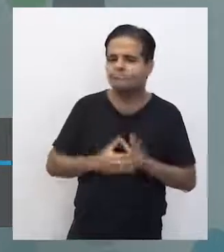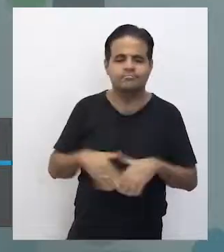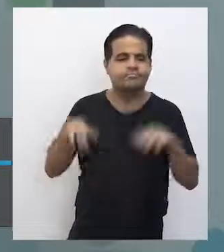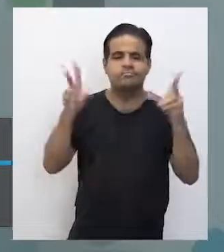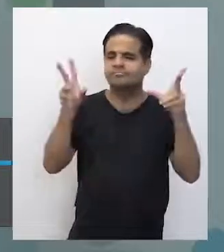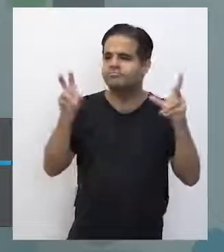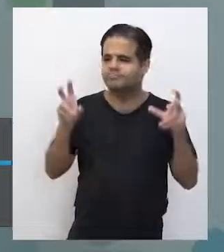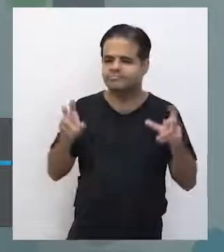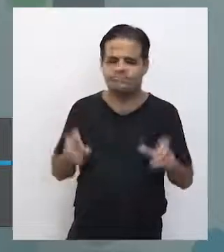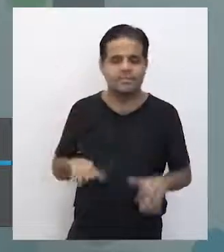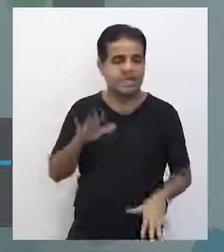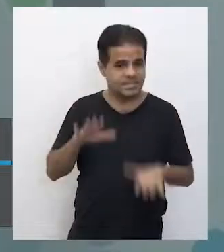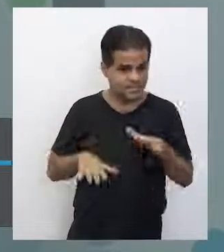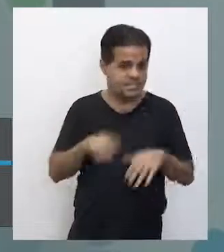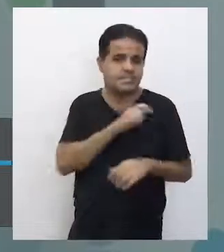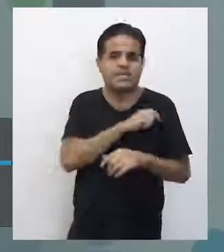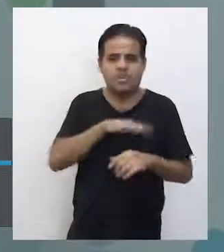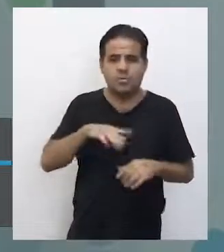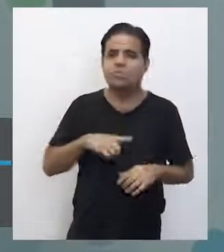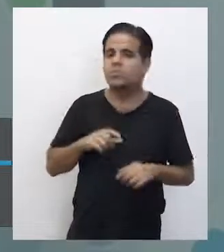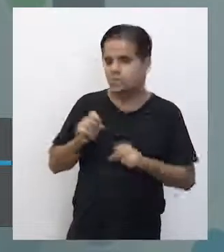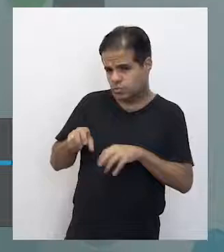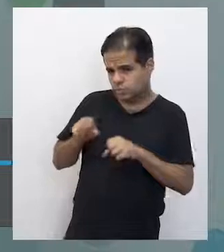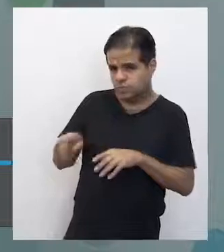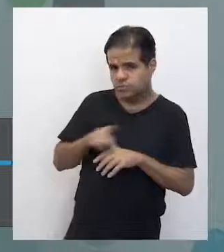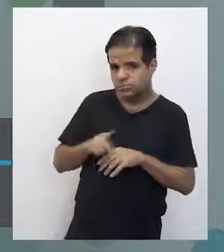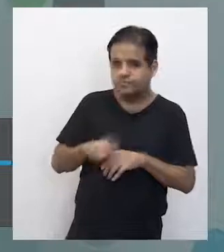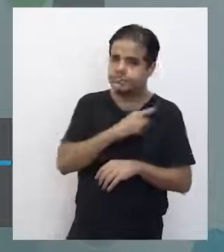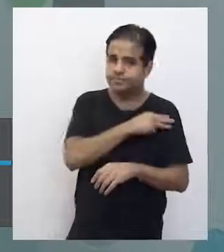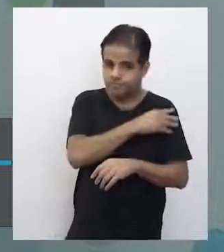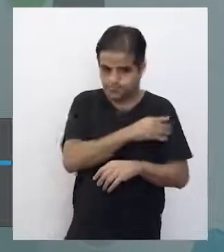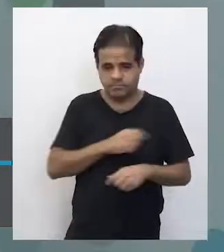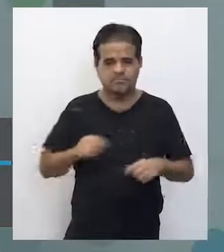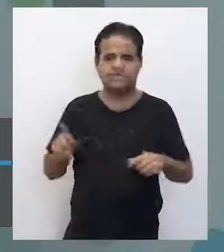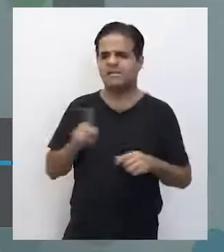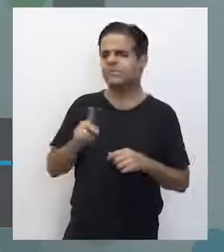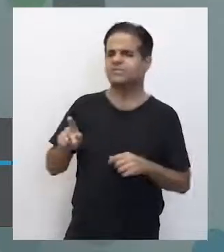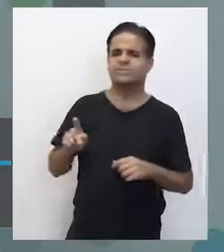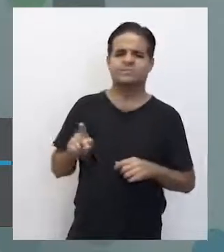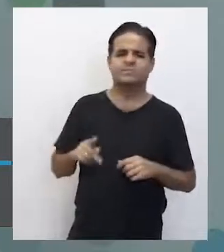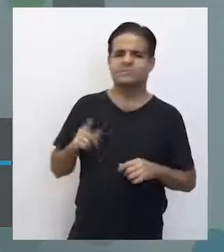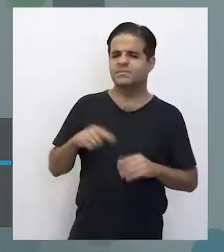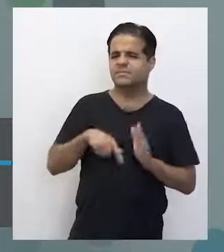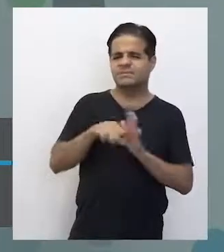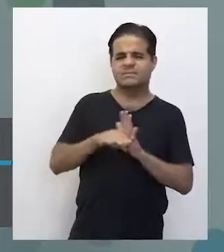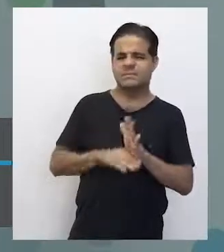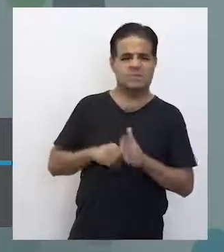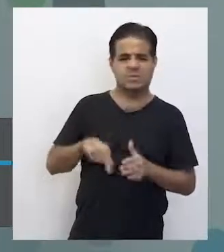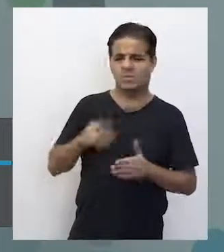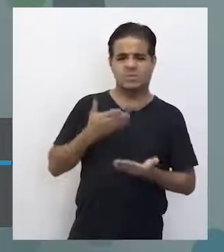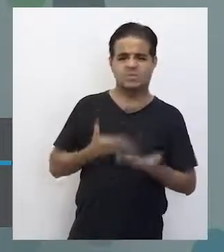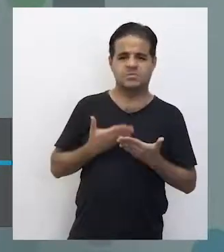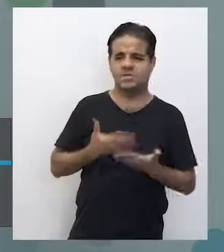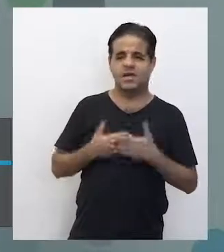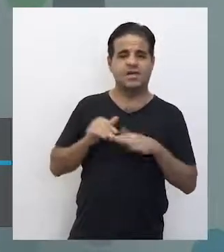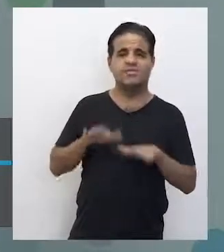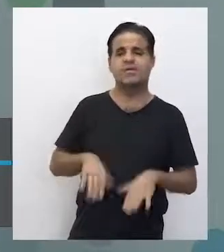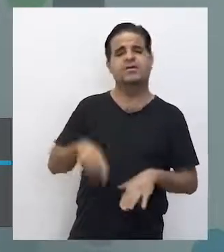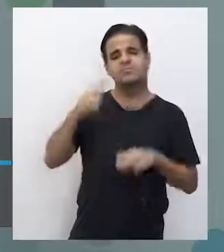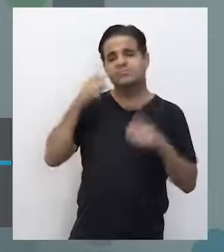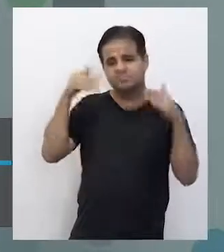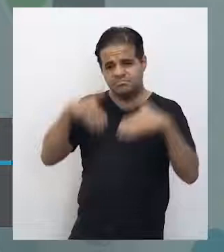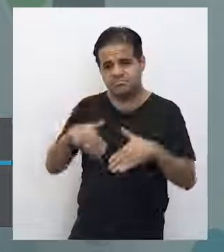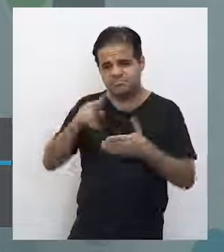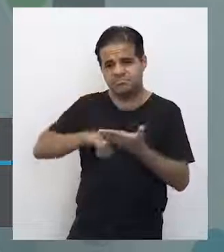assuntos. Muitas vezes tem aluno, Ed, eu dou aula também para o ensino médio, que fala assim, ai professora, tem disciplinas que eu nem vou estudar. Eu vou ficar só